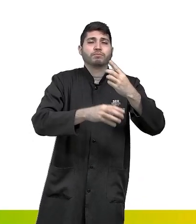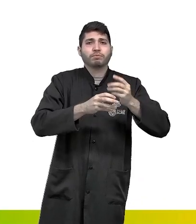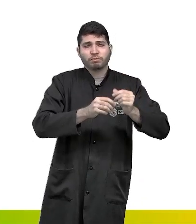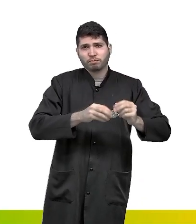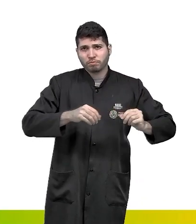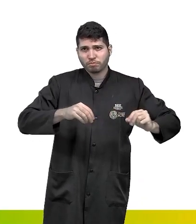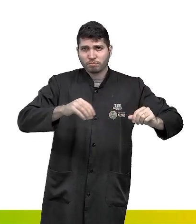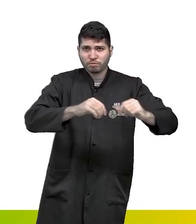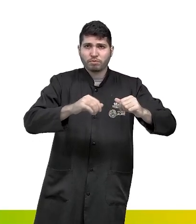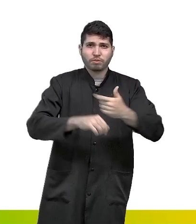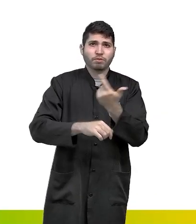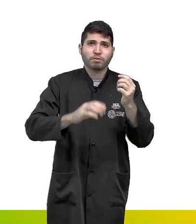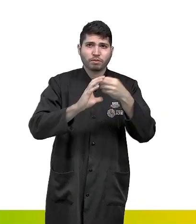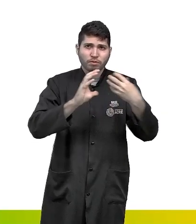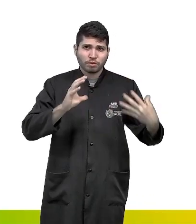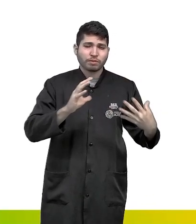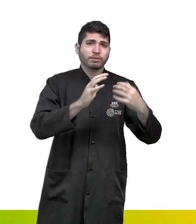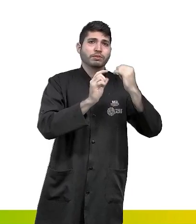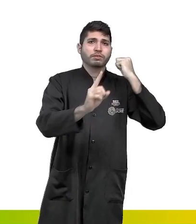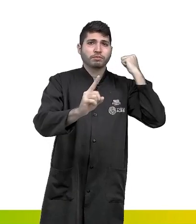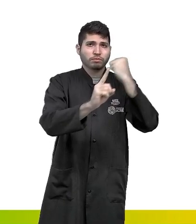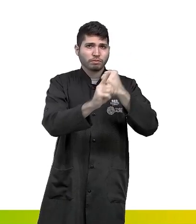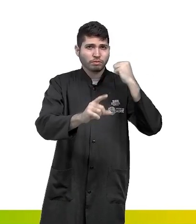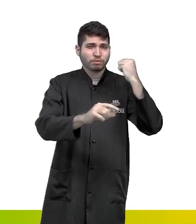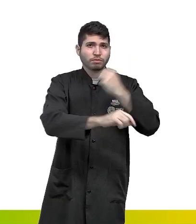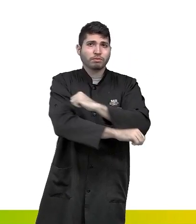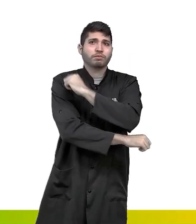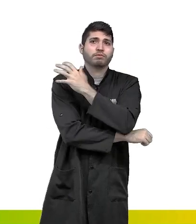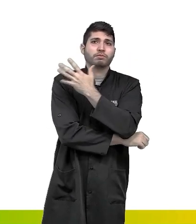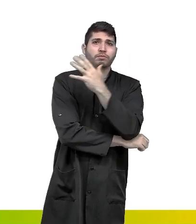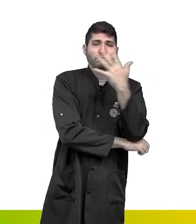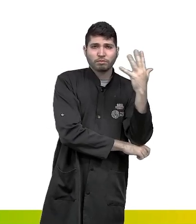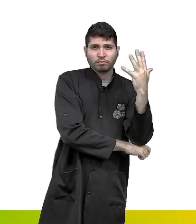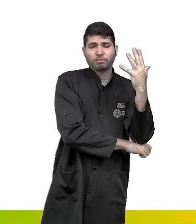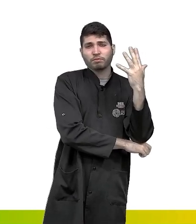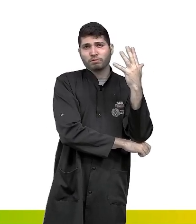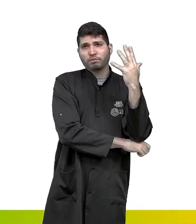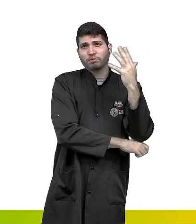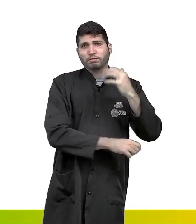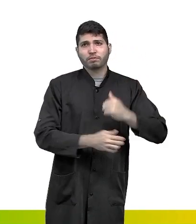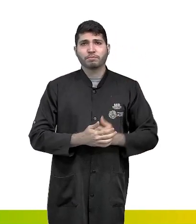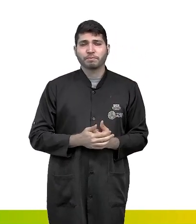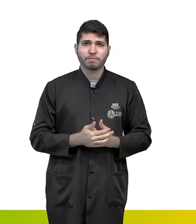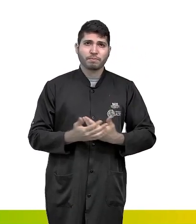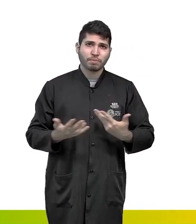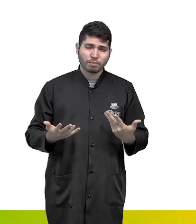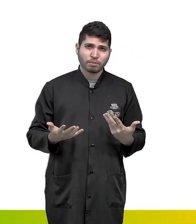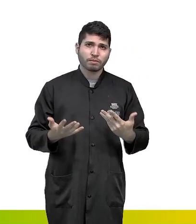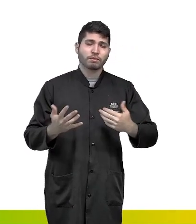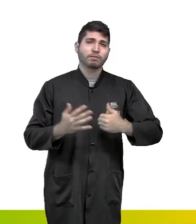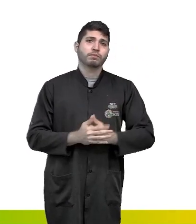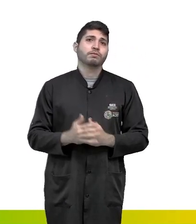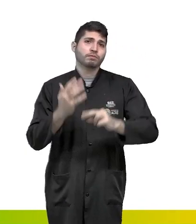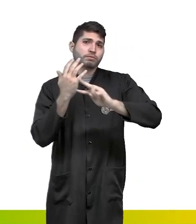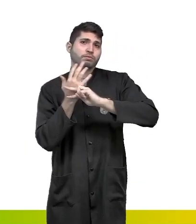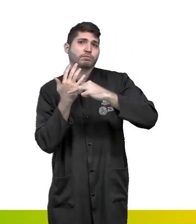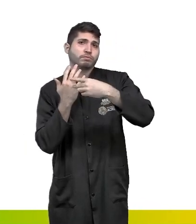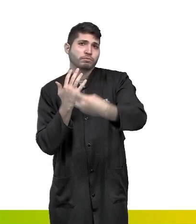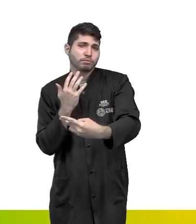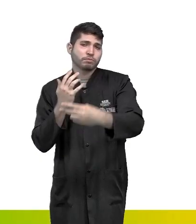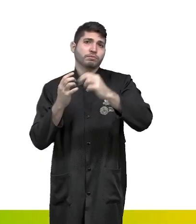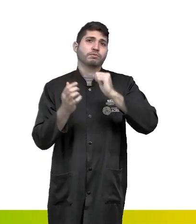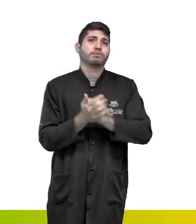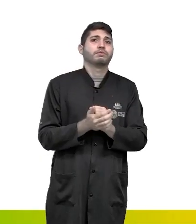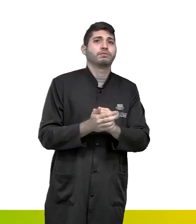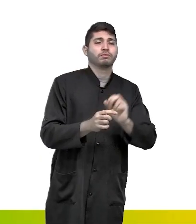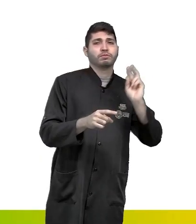Outra característica são os impactos ambientais. Os impactos ambientais refletem na forma de tratamento da